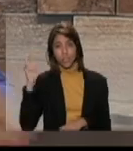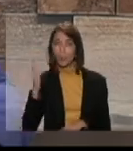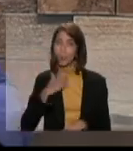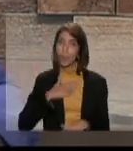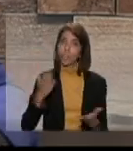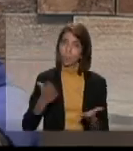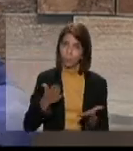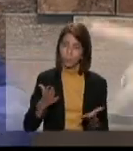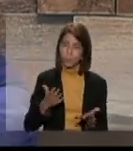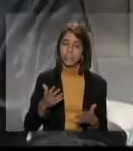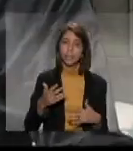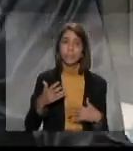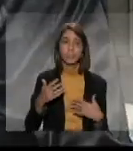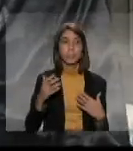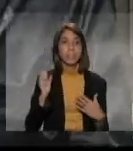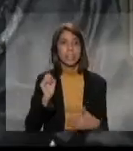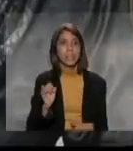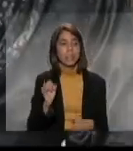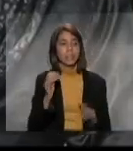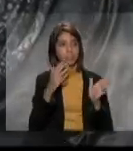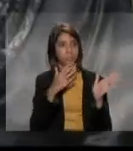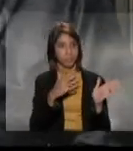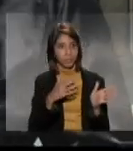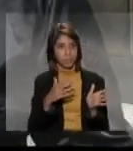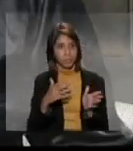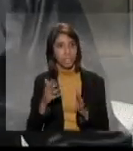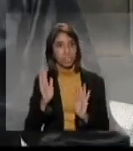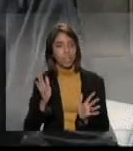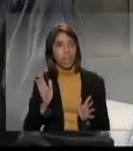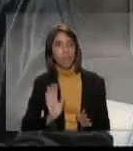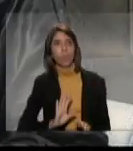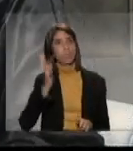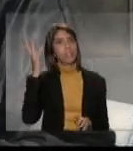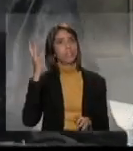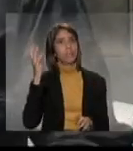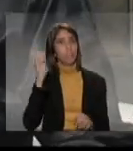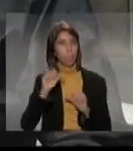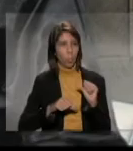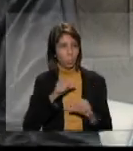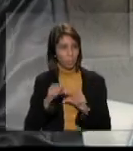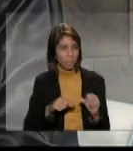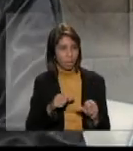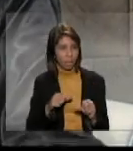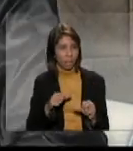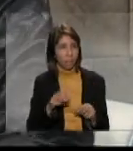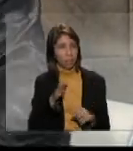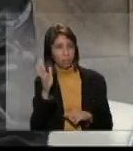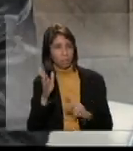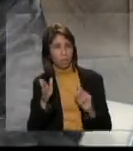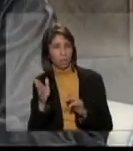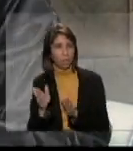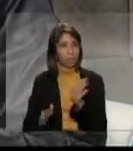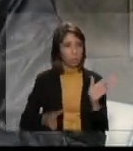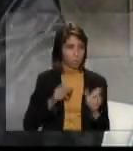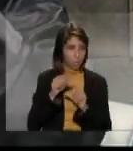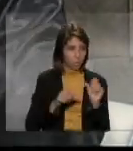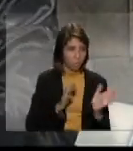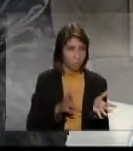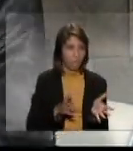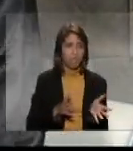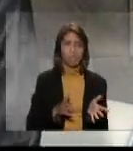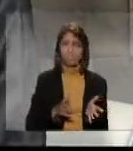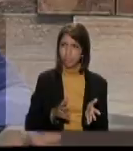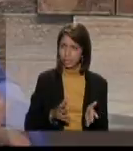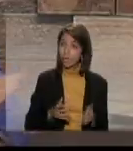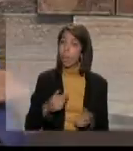velho é e quando já está acontecendo você está assistindo já aconteceu de você mudar um pouco então por onde estava nada pois eu